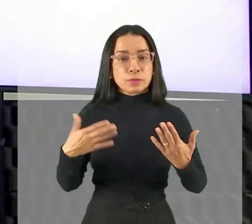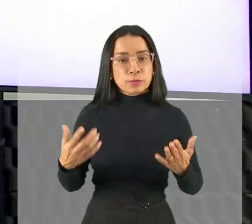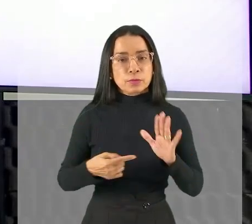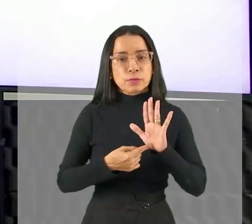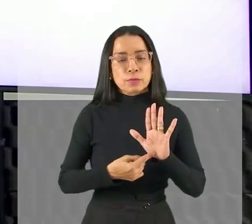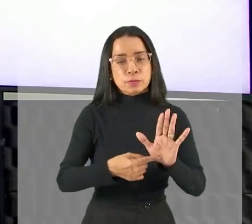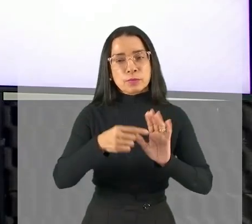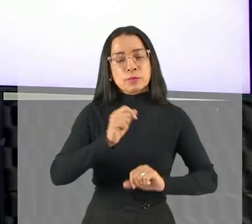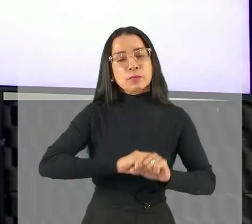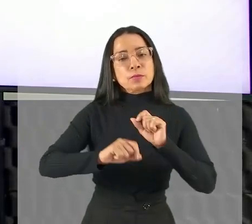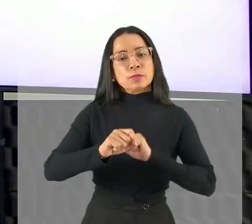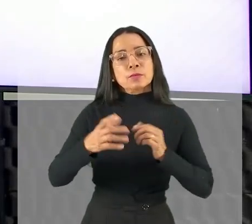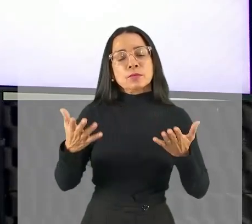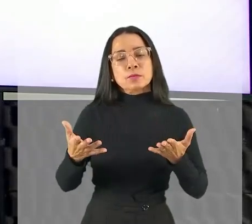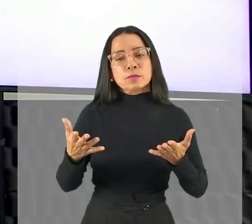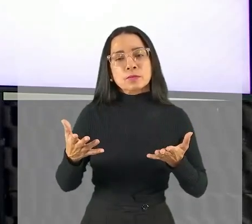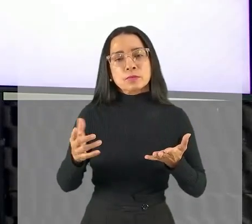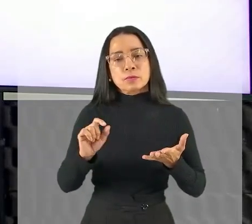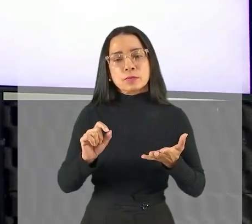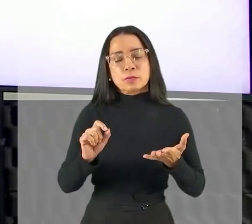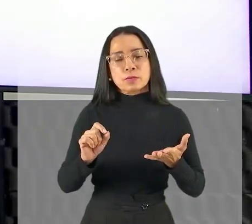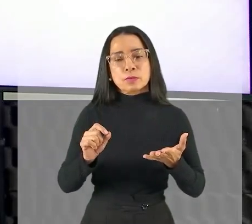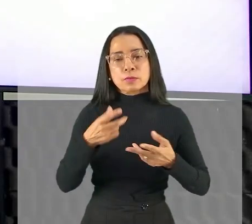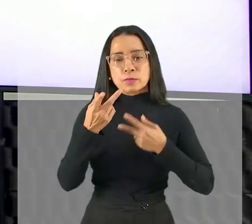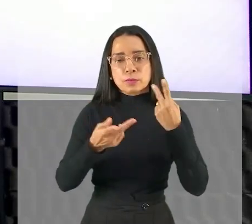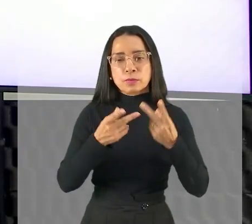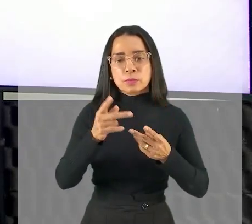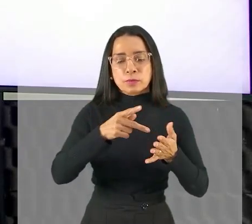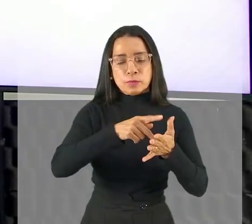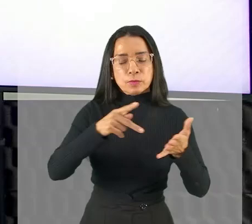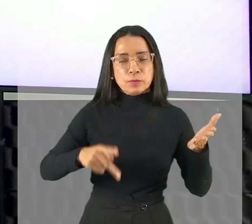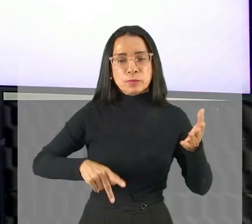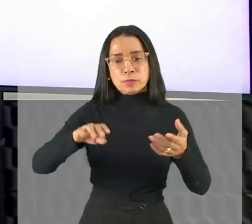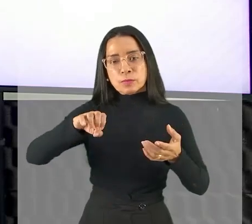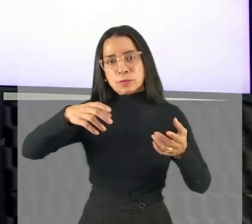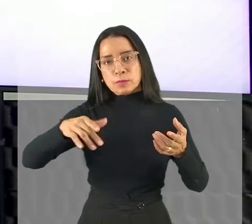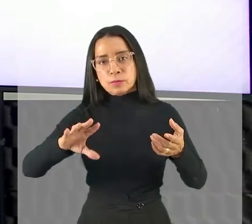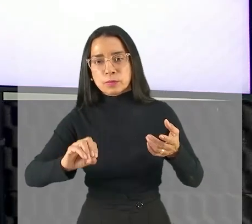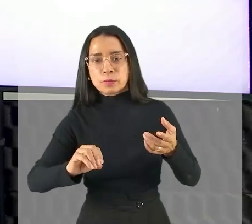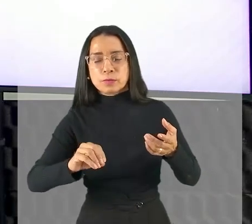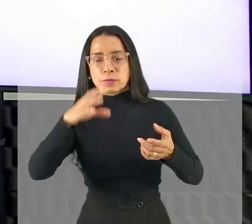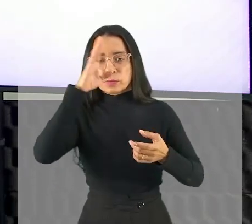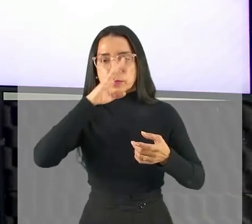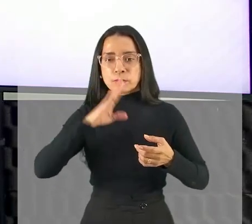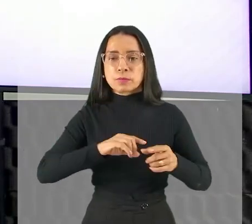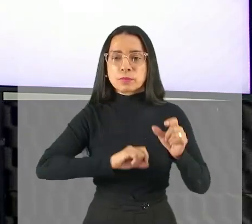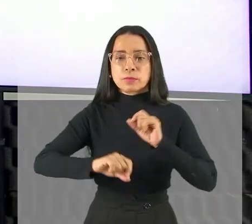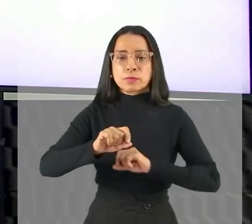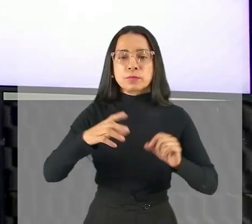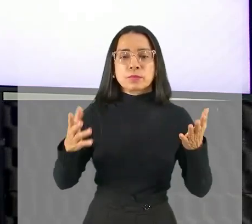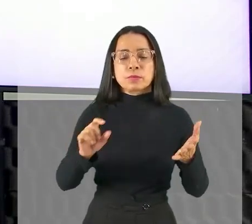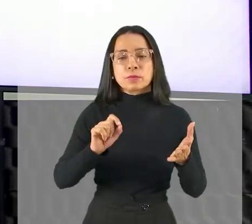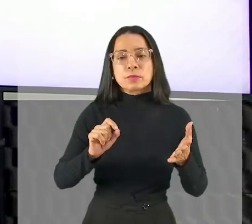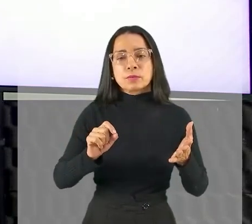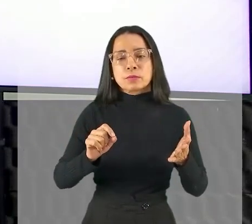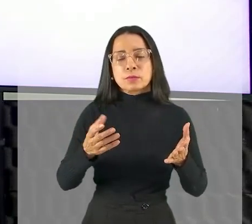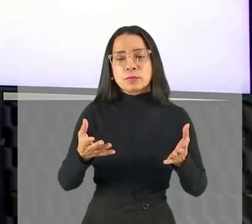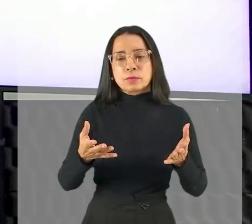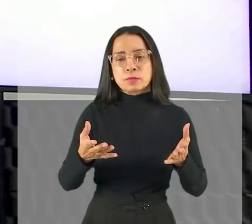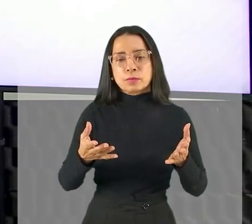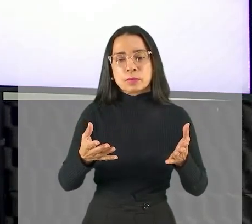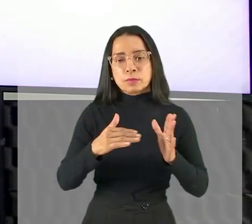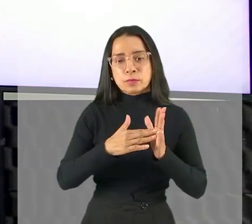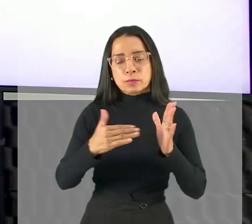traz essa obra, né? E aí fala que é um poema épico brasileiro, e aí enfatiza, né, que a filiação à estética